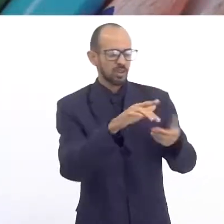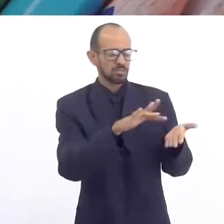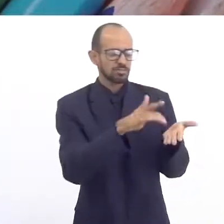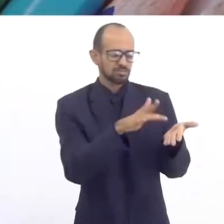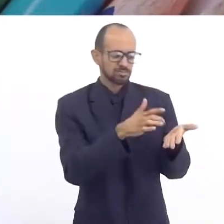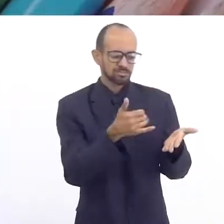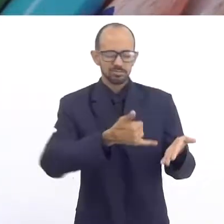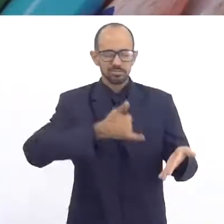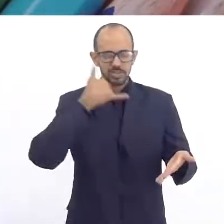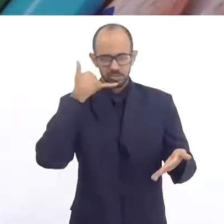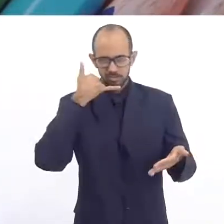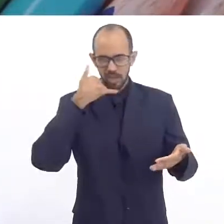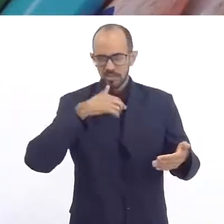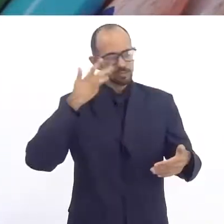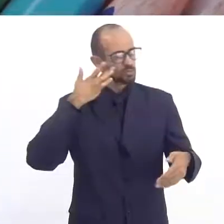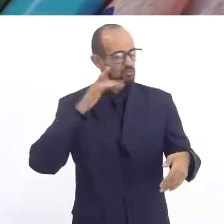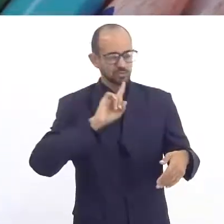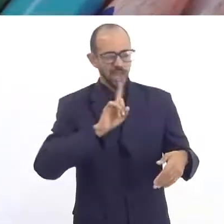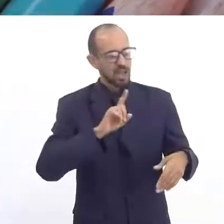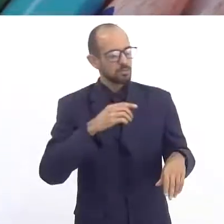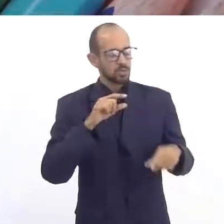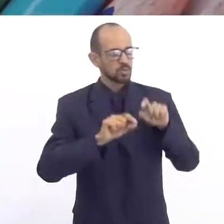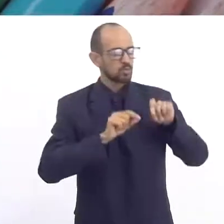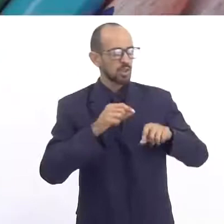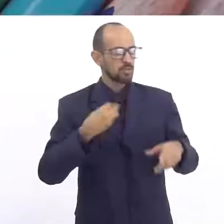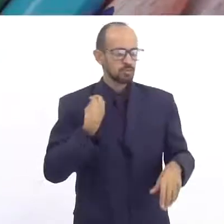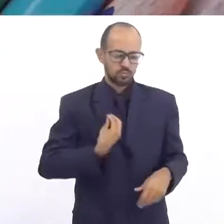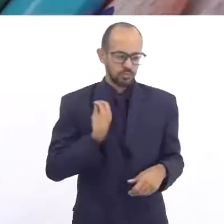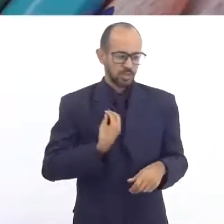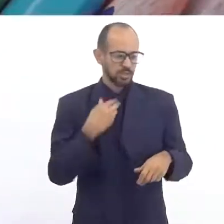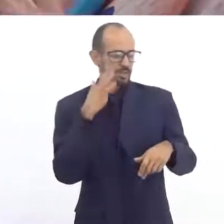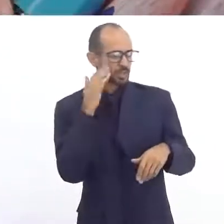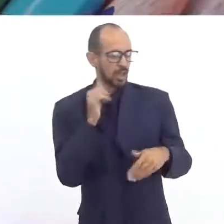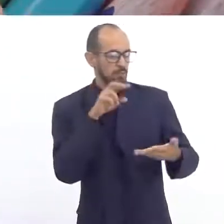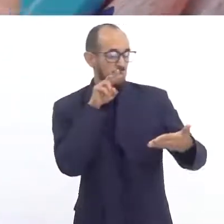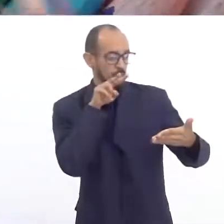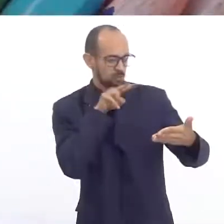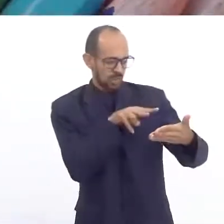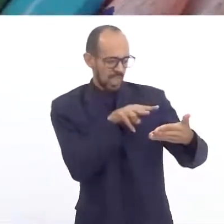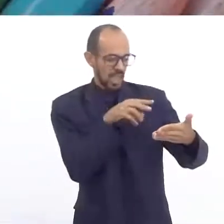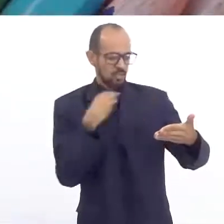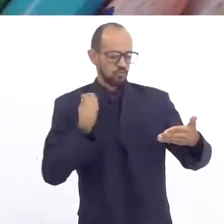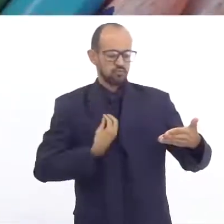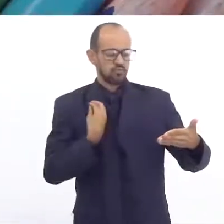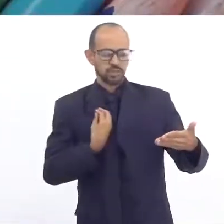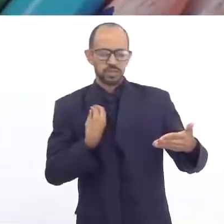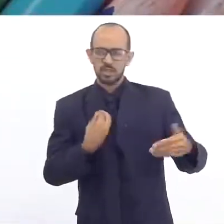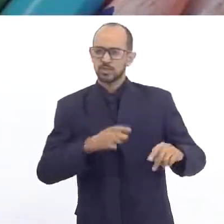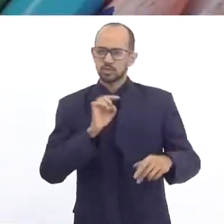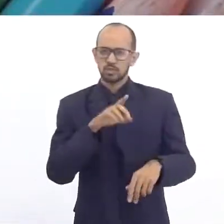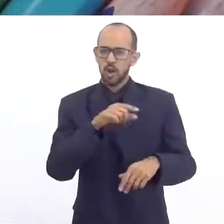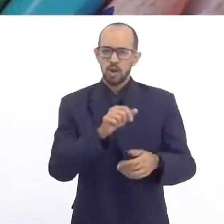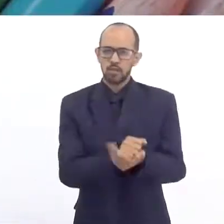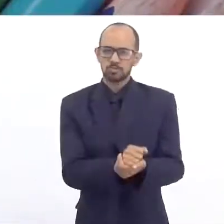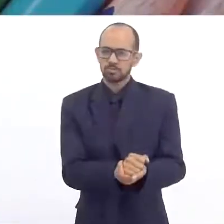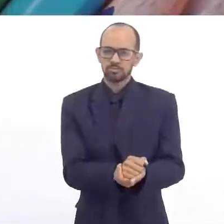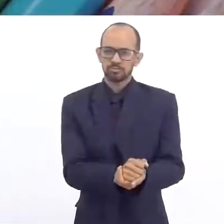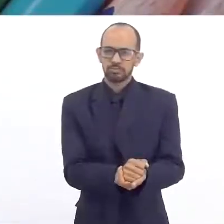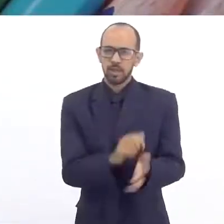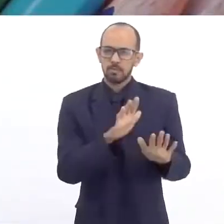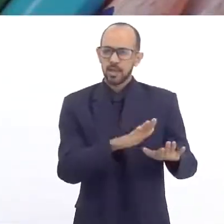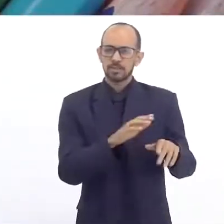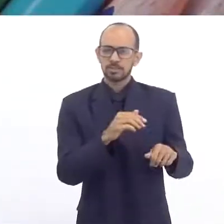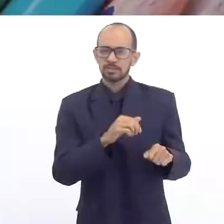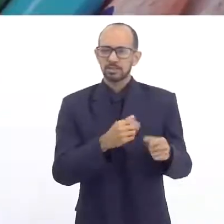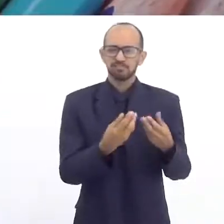pelos celulares. Então você acaba não sabendo o que é viver realmente, você sabe o que é assistir a vida. Então você assiste a vida ali,